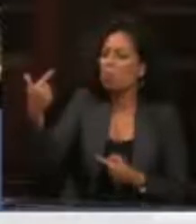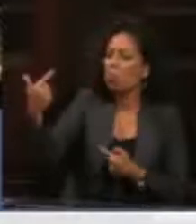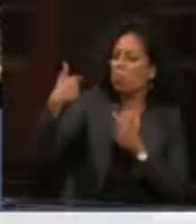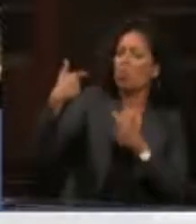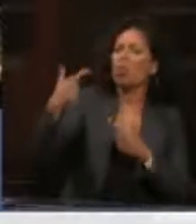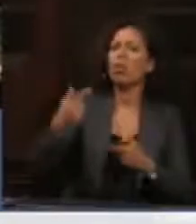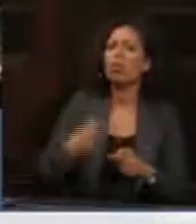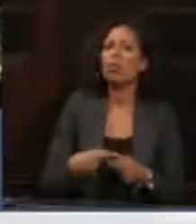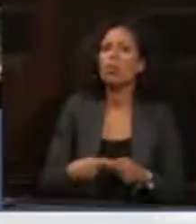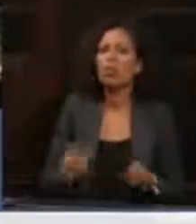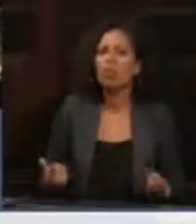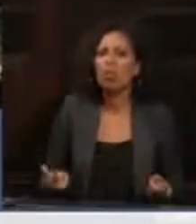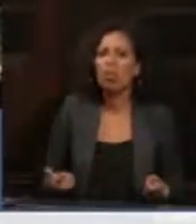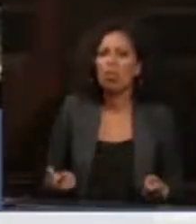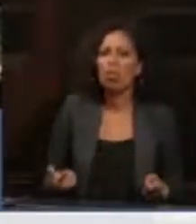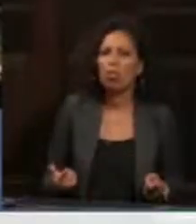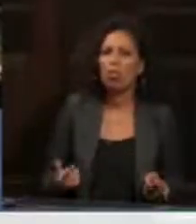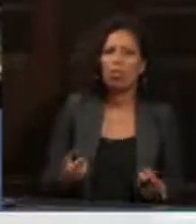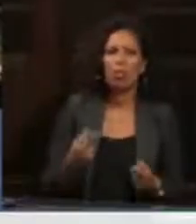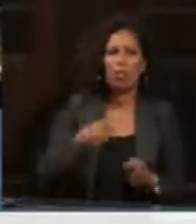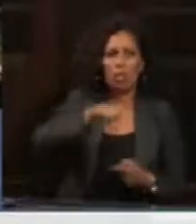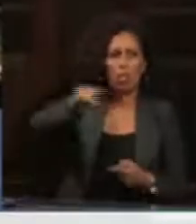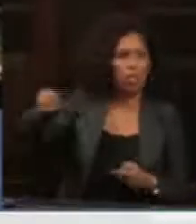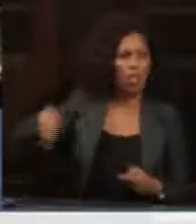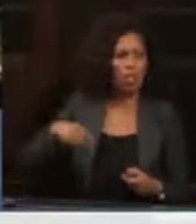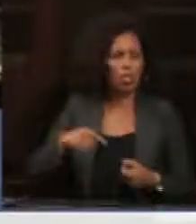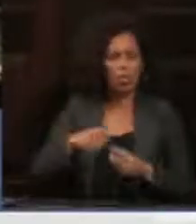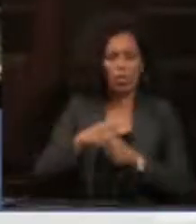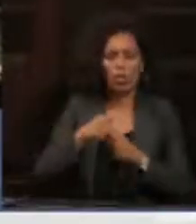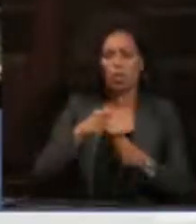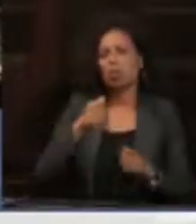Que sejam sufocados até a morte,